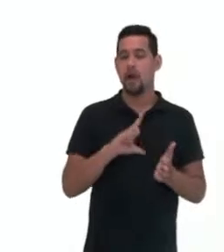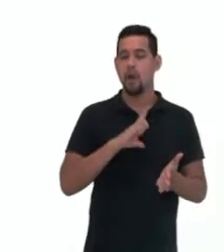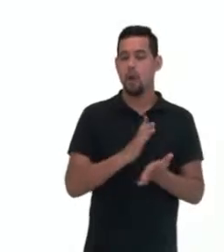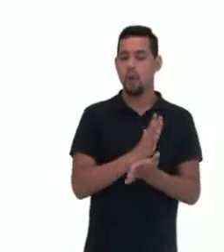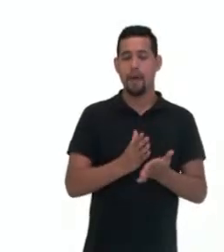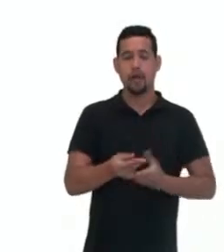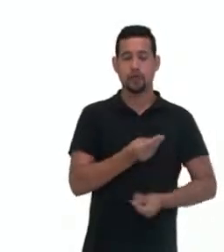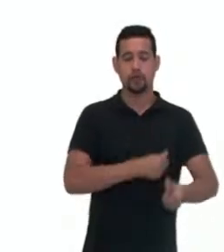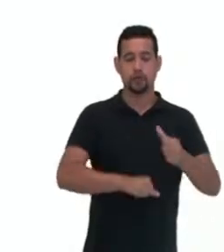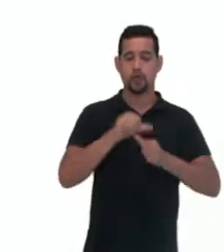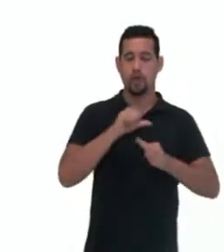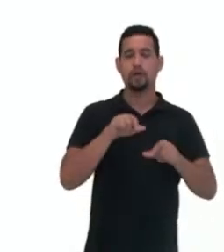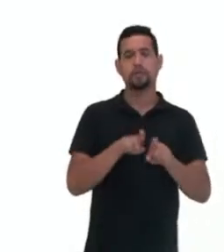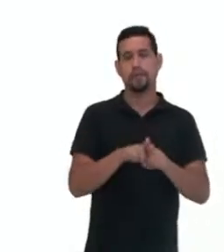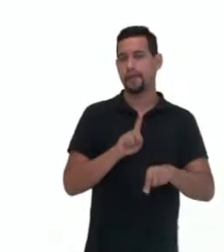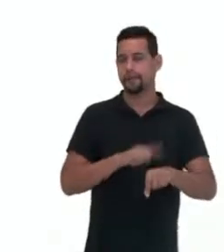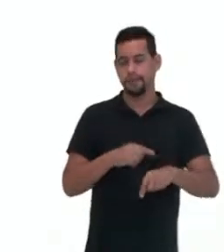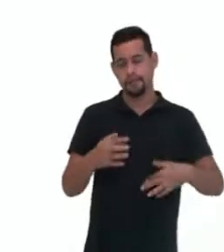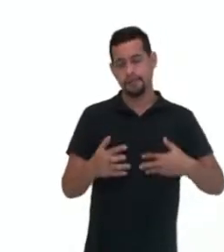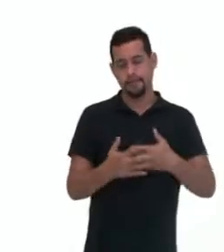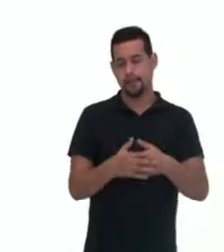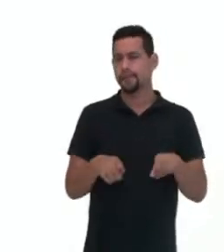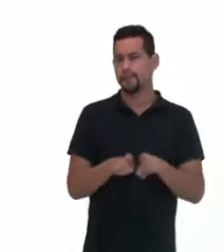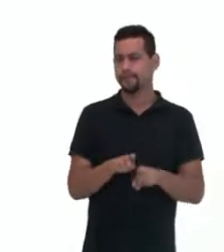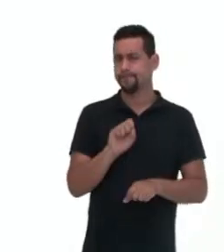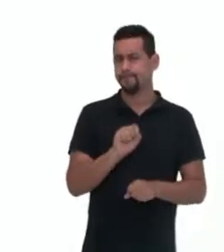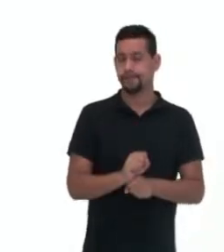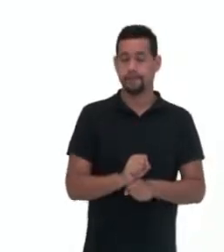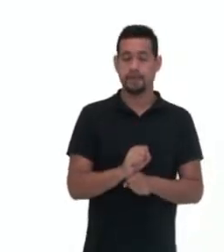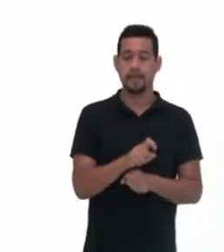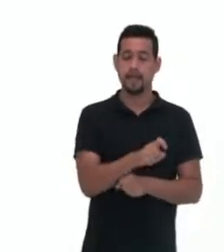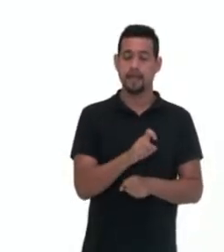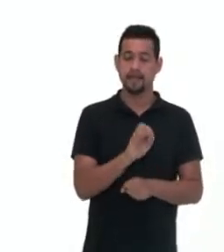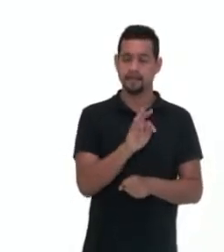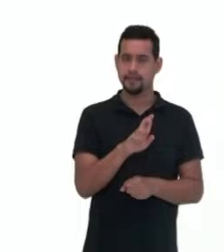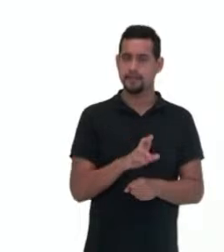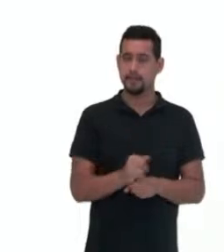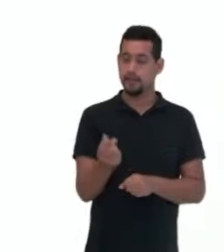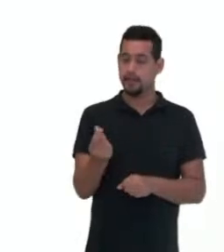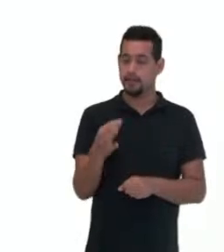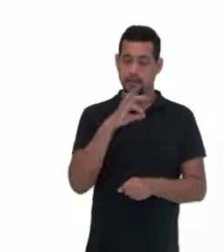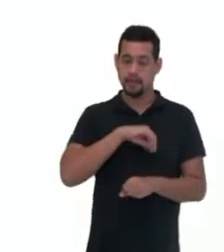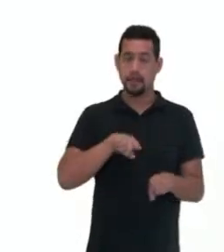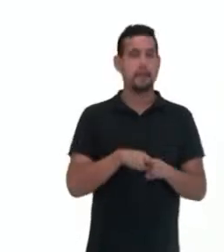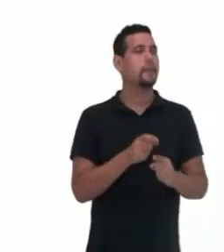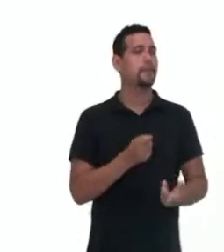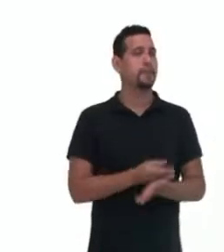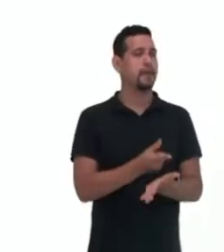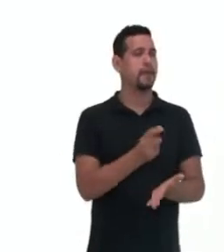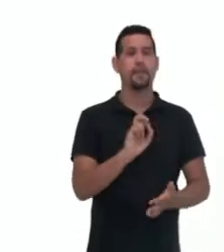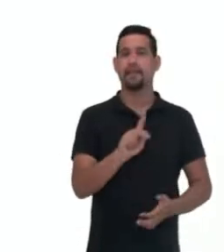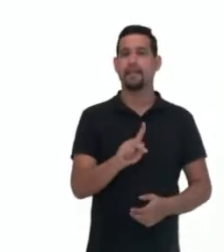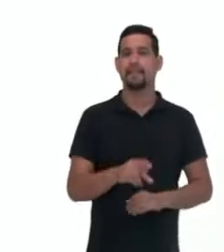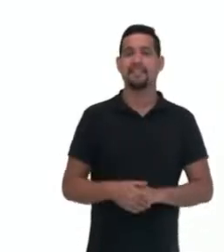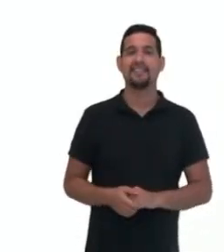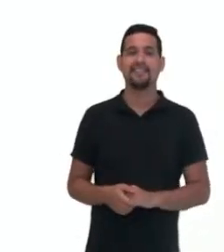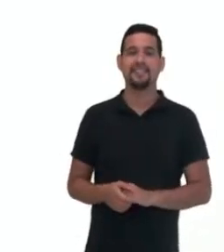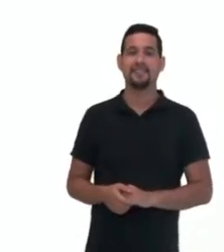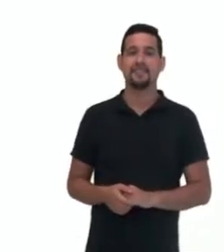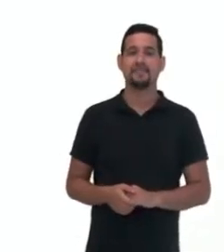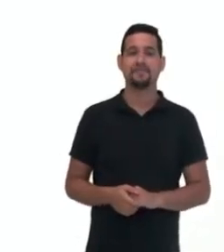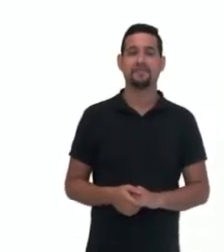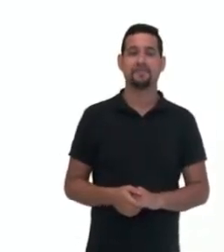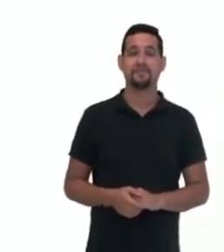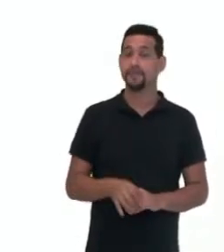um dinheiro por um tempo extra. Um tempo extra para receber, um tempo extra para pagar, ok?